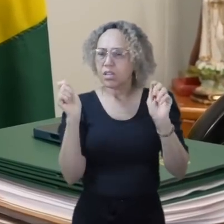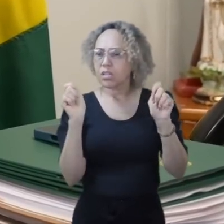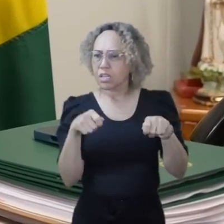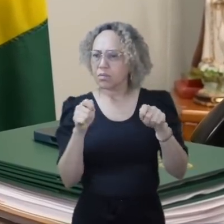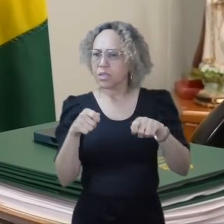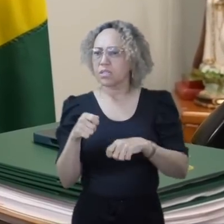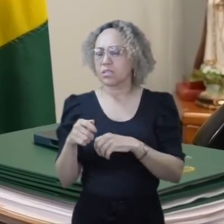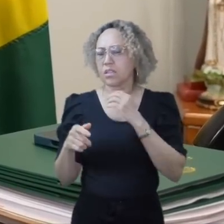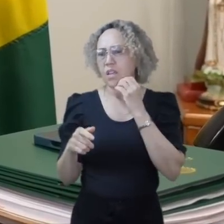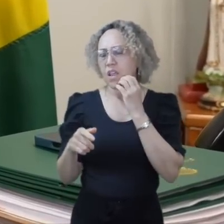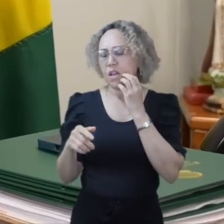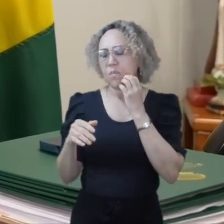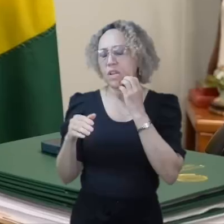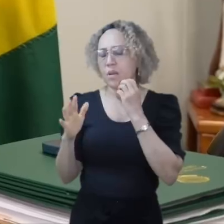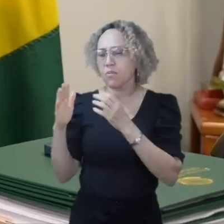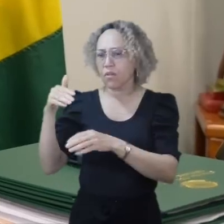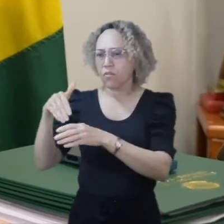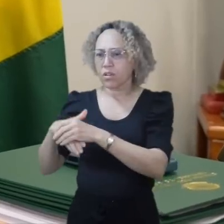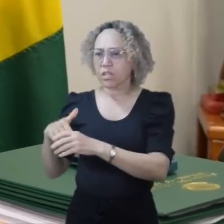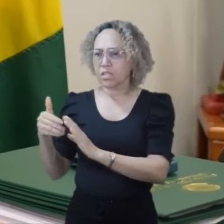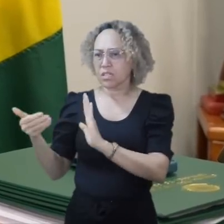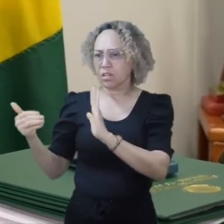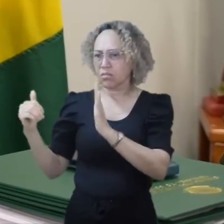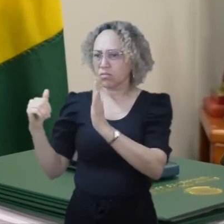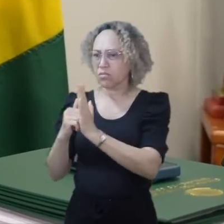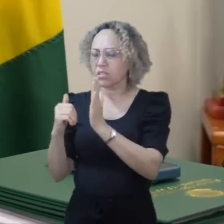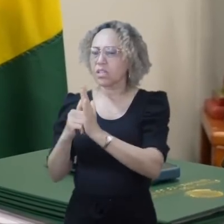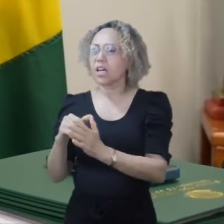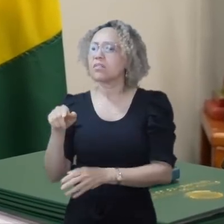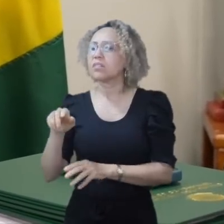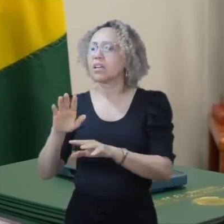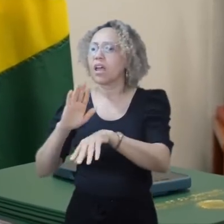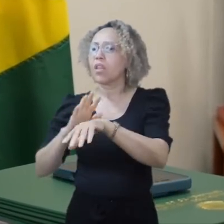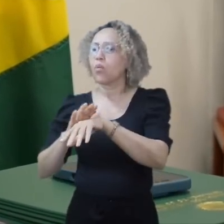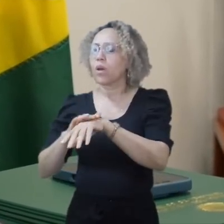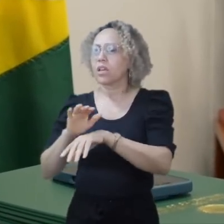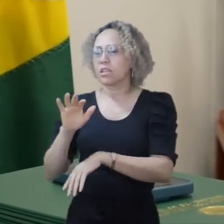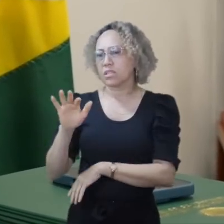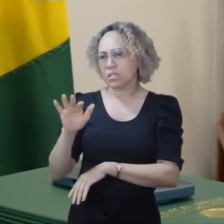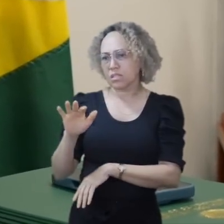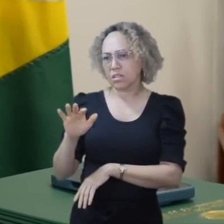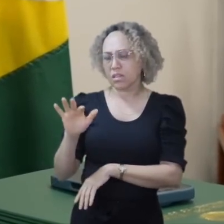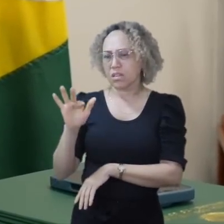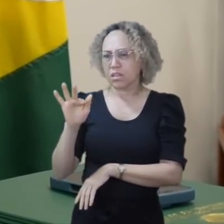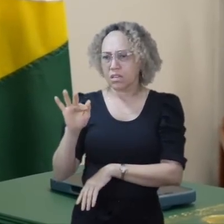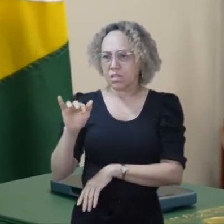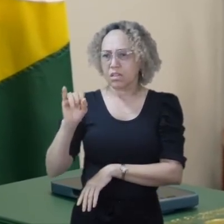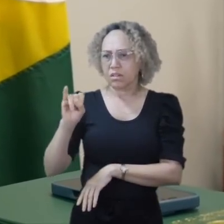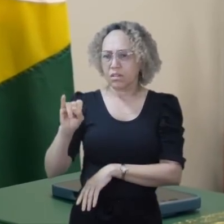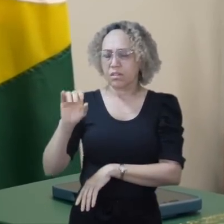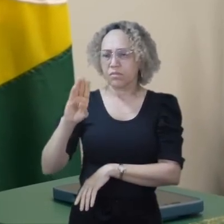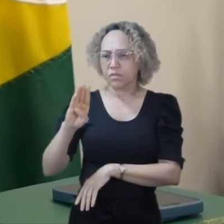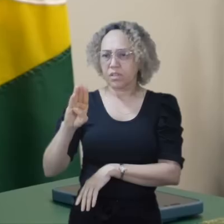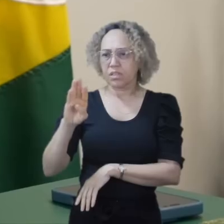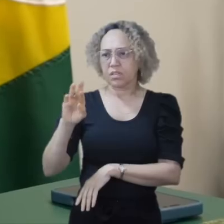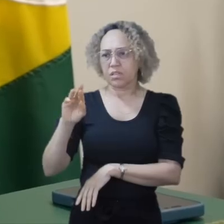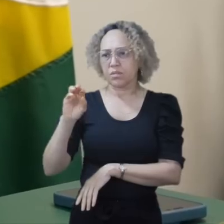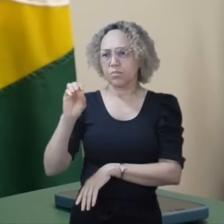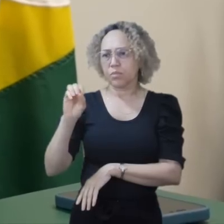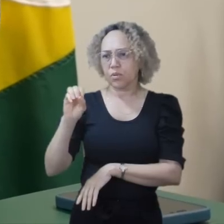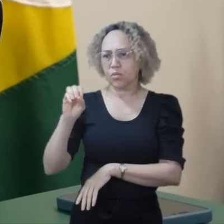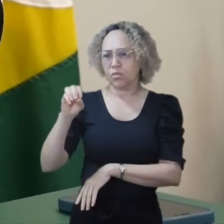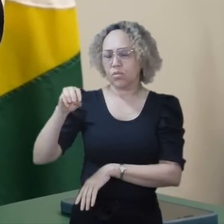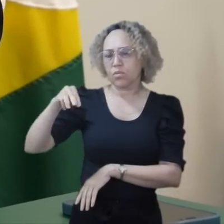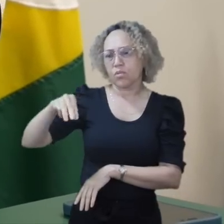da fibromialgia. Olha só, uma coisa tão simples que mas é uma coisa de grande impacto nas pessoas que